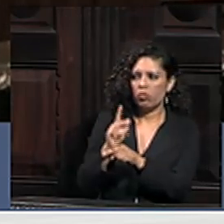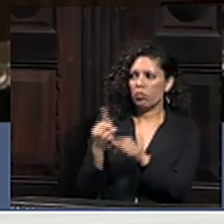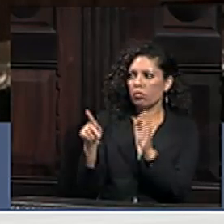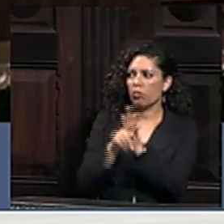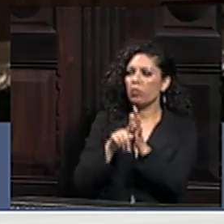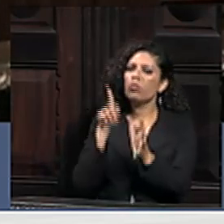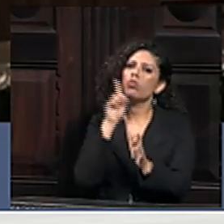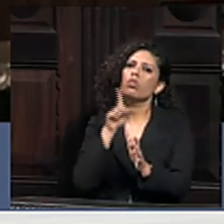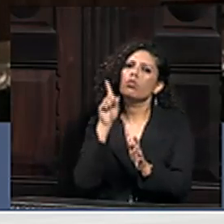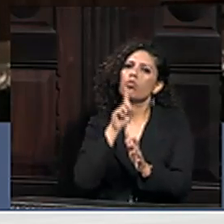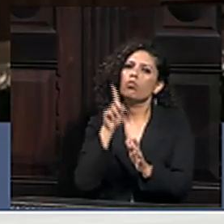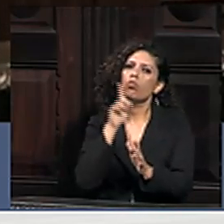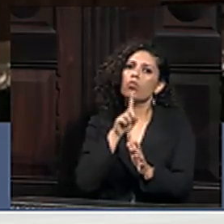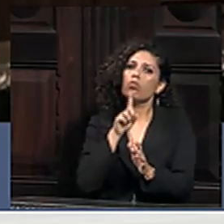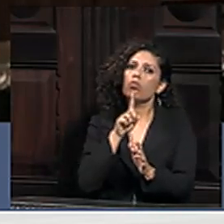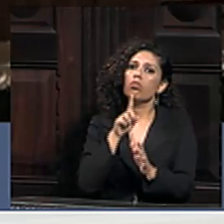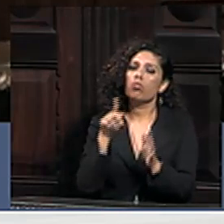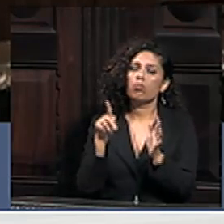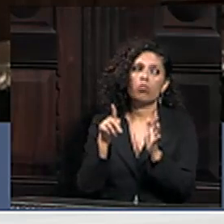de guerra